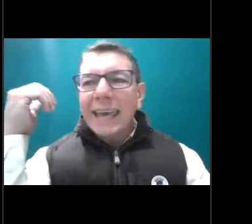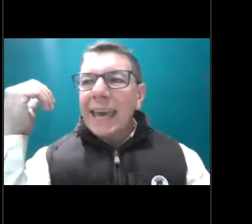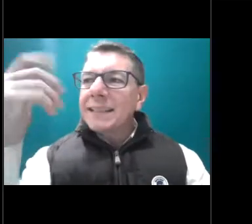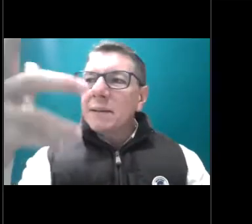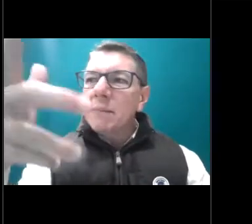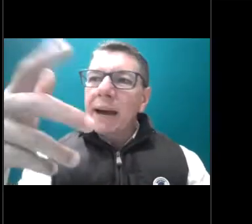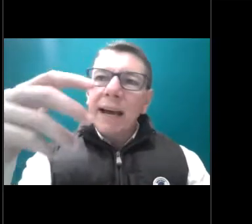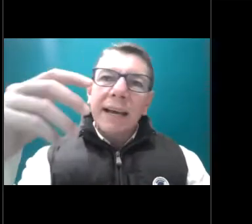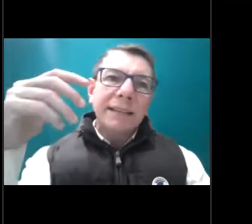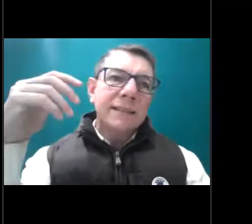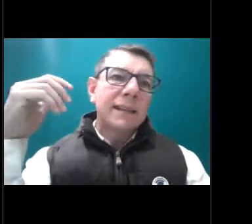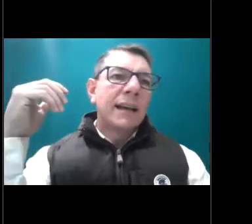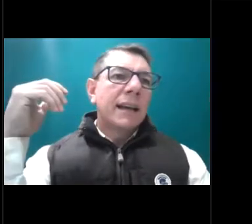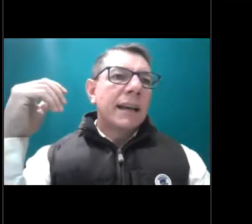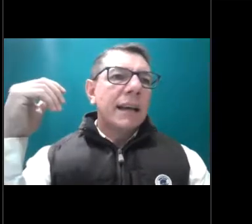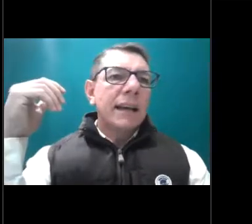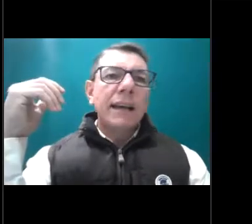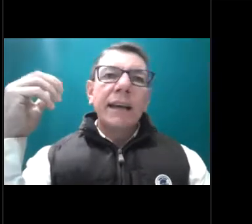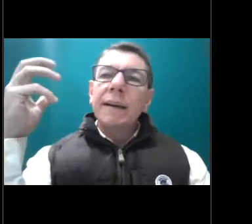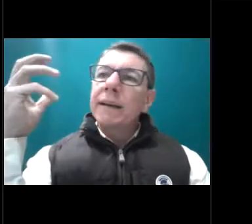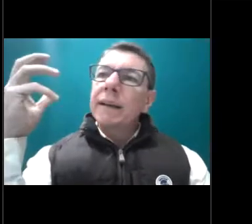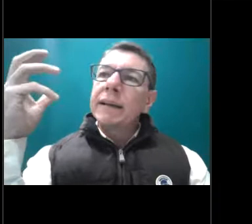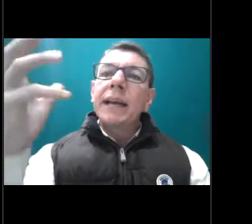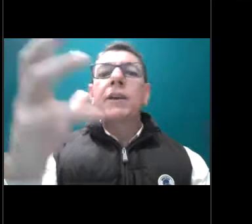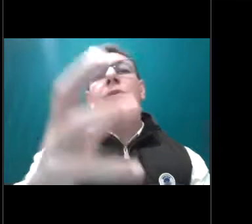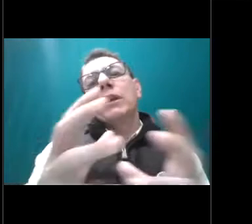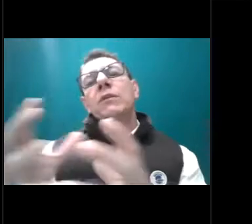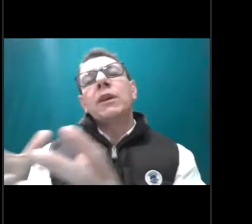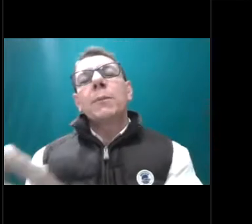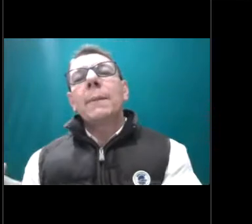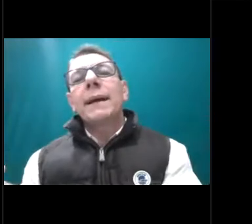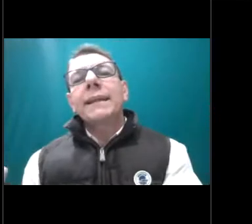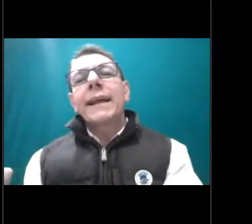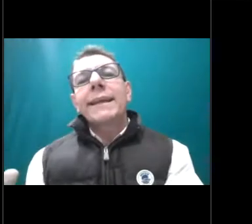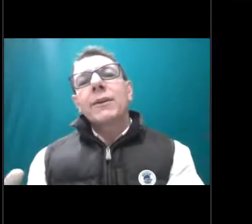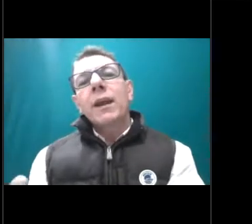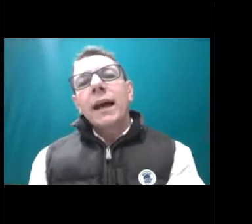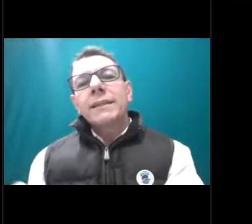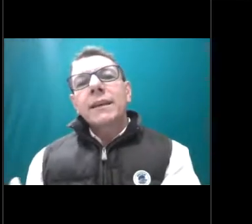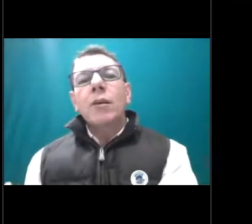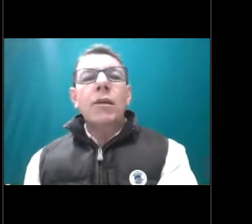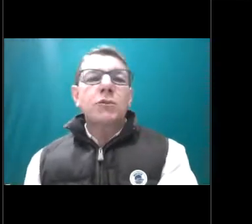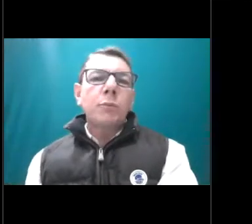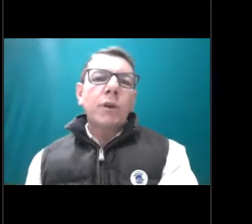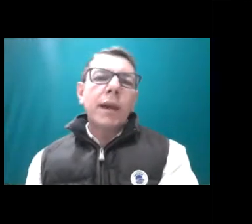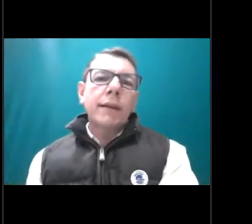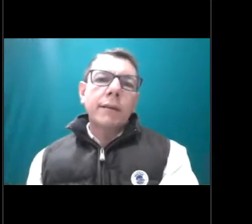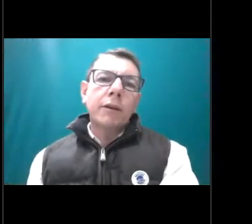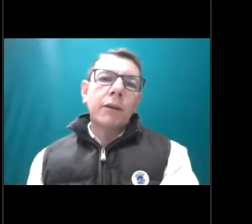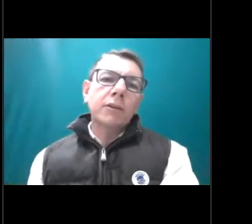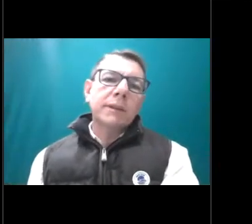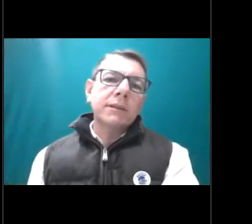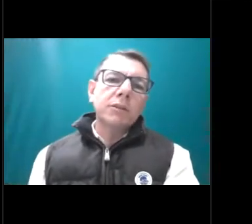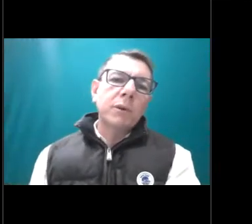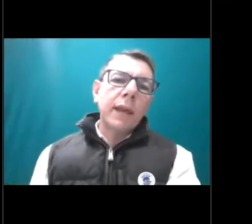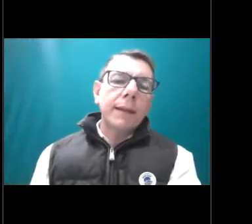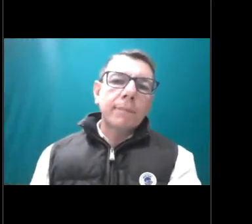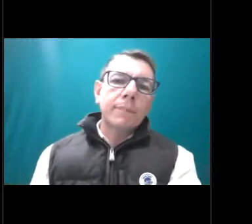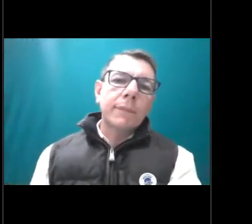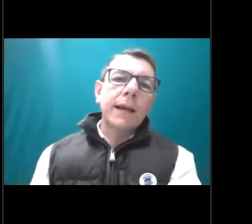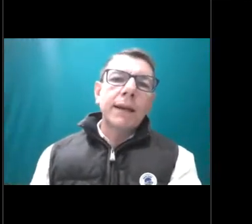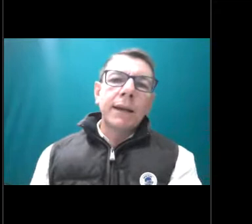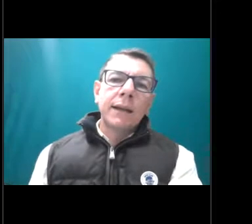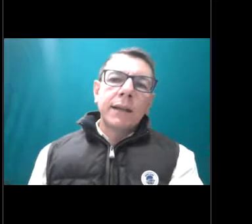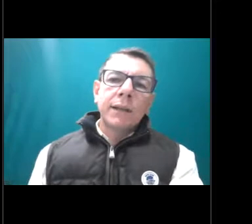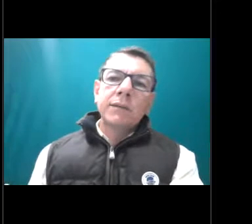essa silagem ela aquece demais, e aí eu tenho que ir para uma bactéria heterolática, que é o caso do Buchanan, que é o Lactobacillus